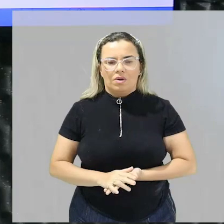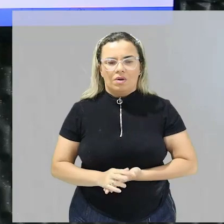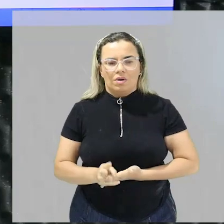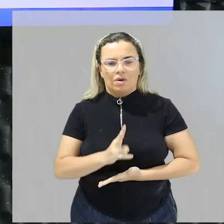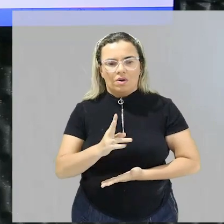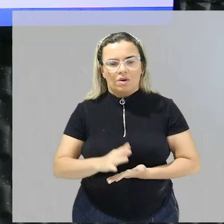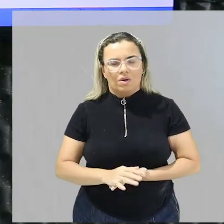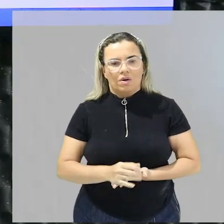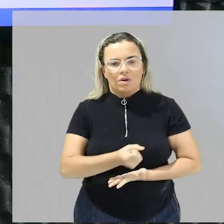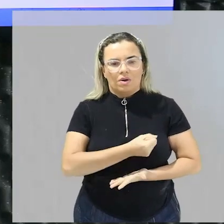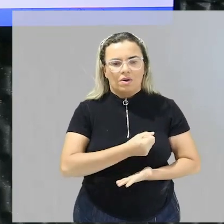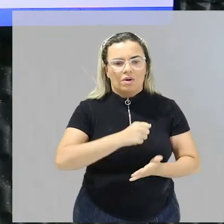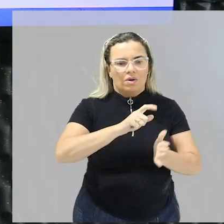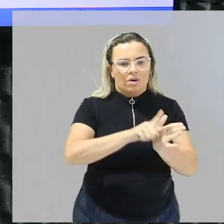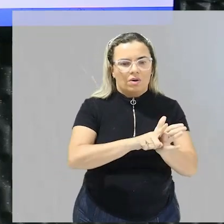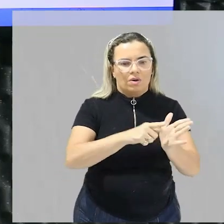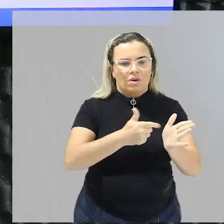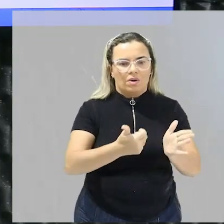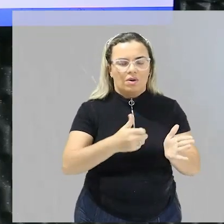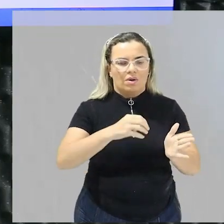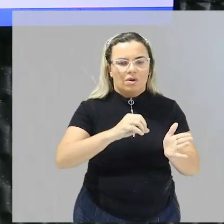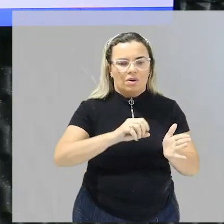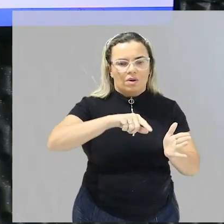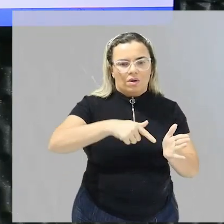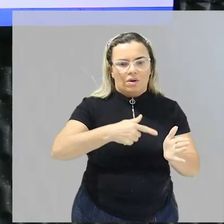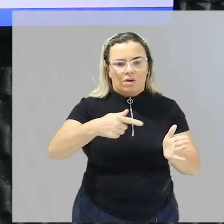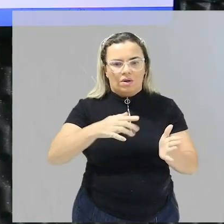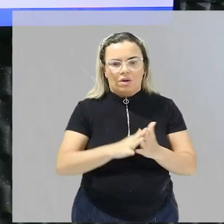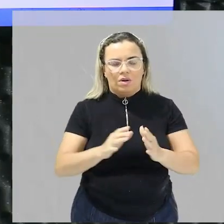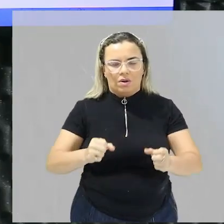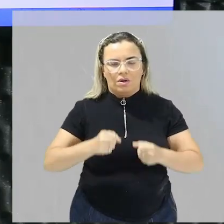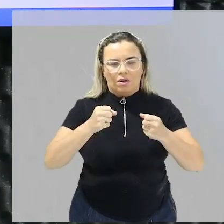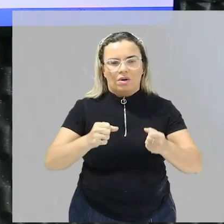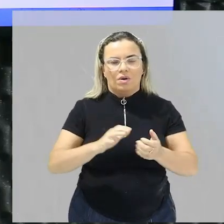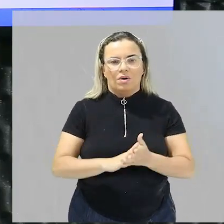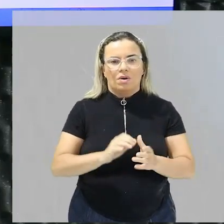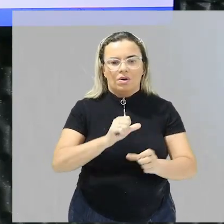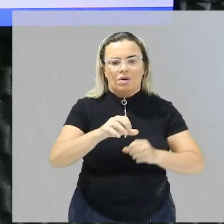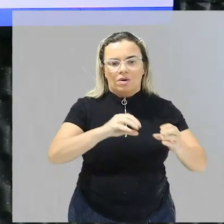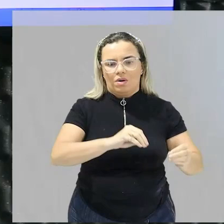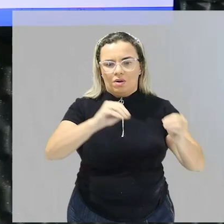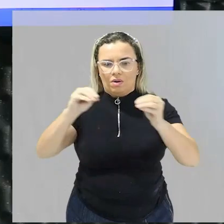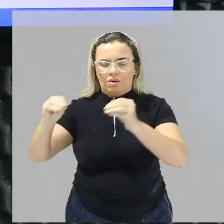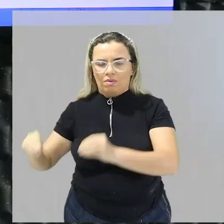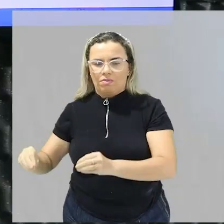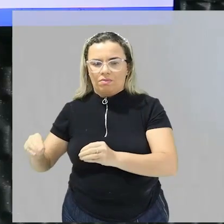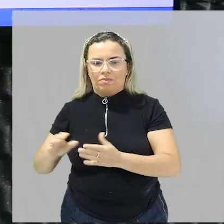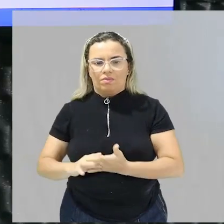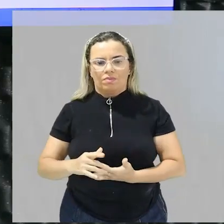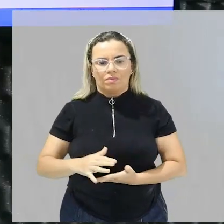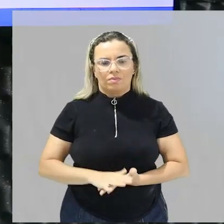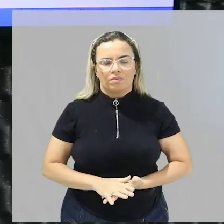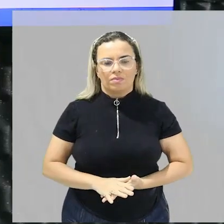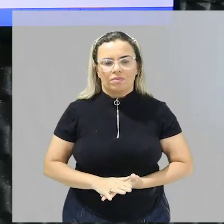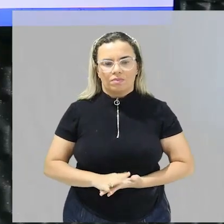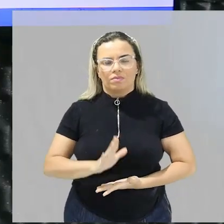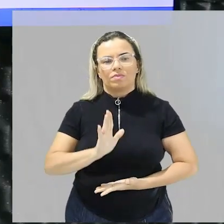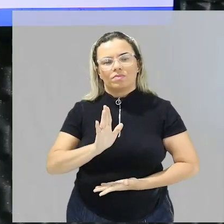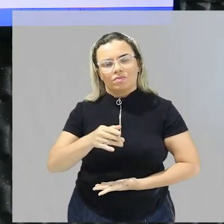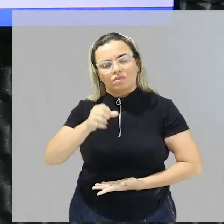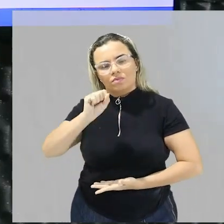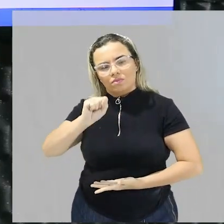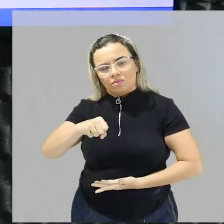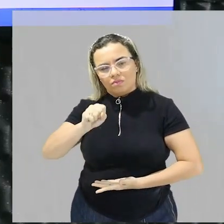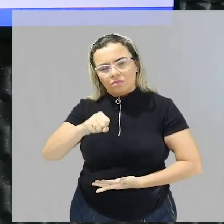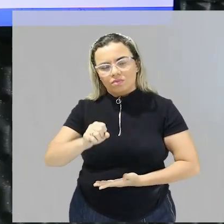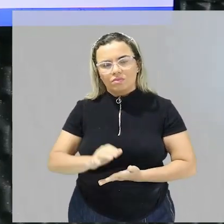menos 10,7, que pode mudar de membro, né? Como eu estou trabalhando agora só com ele sim